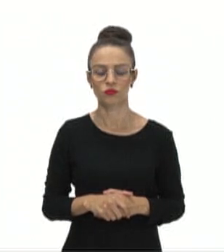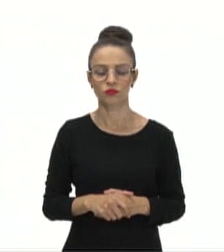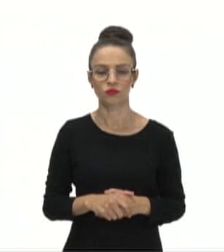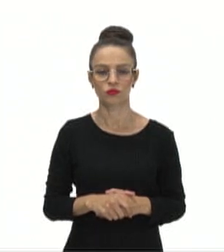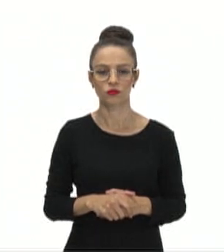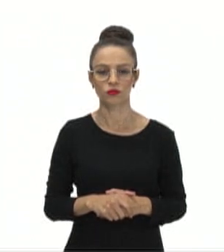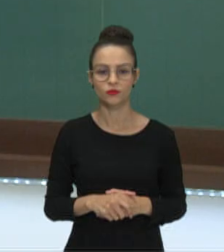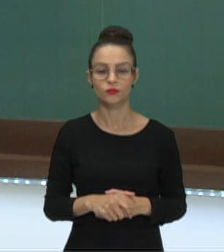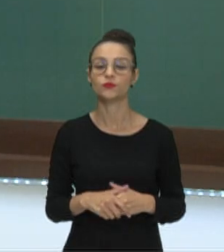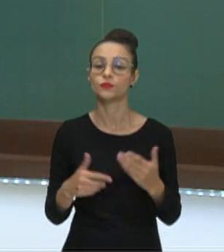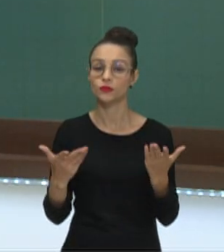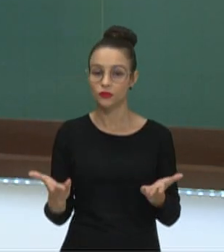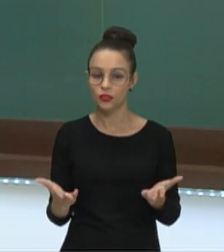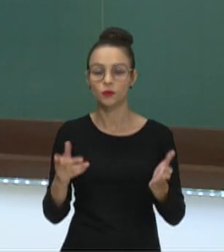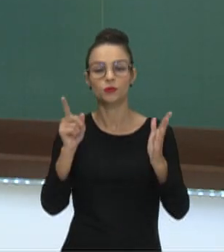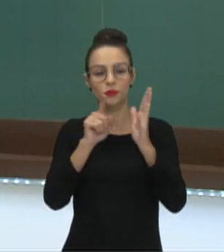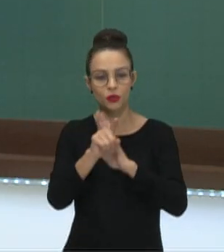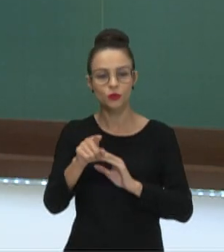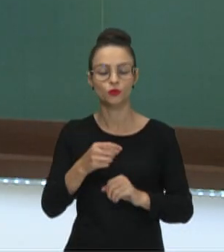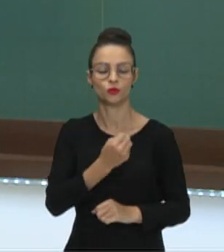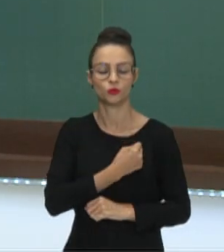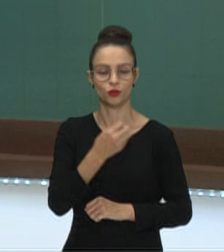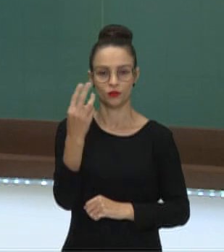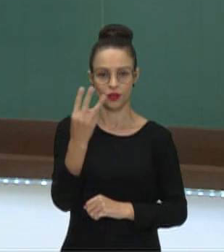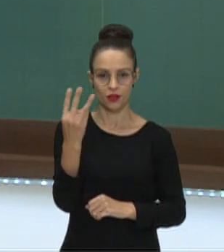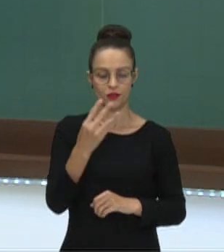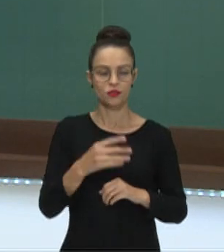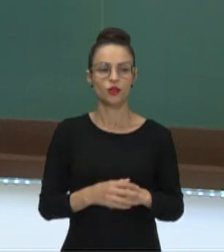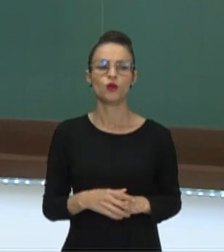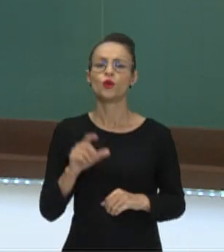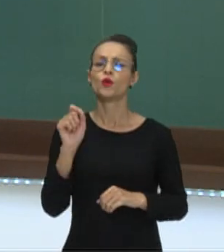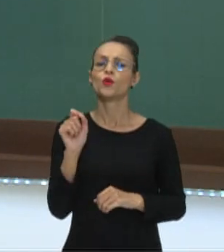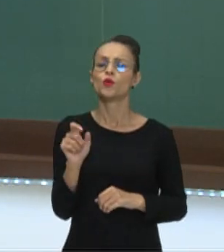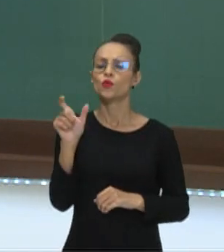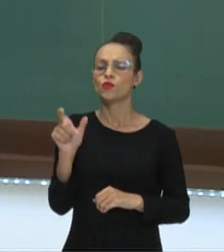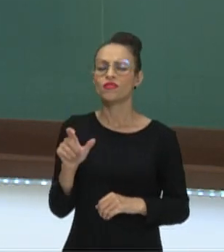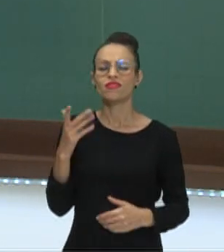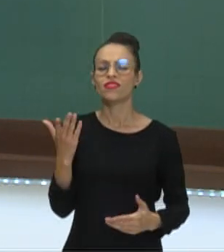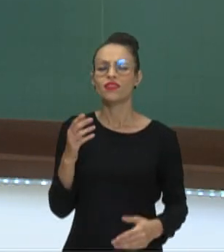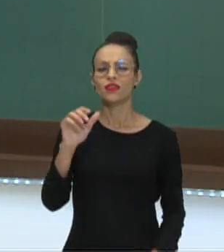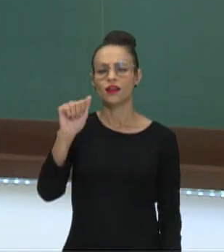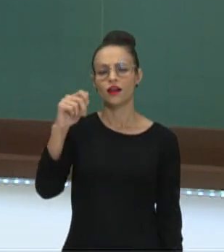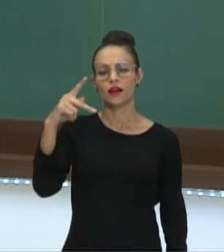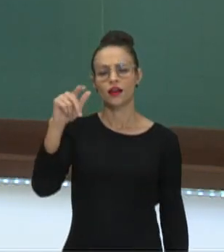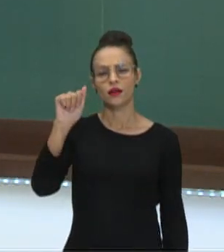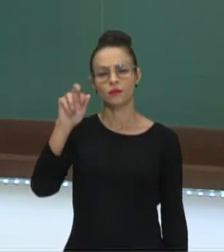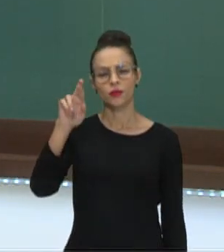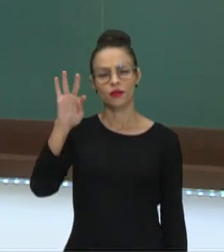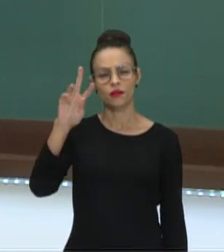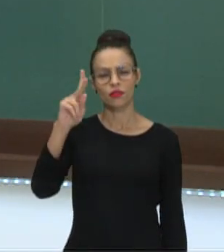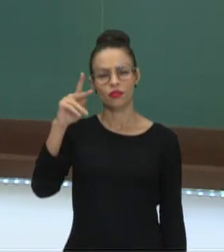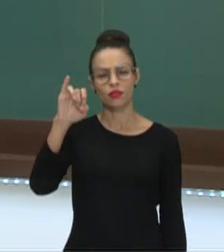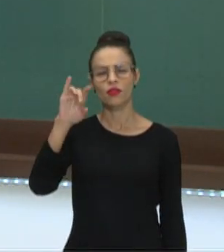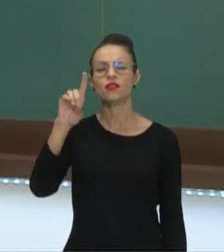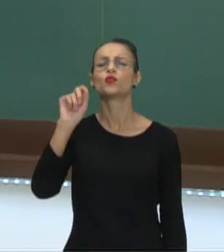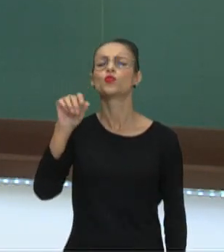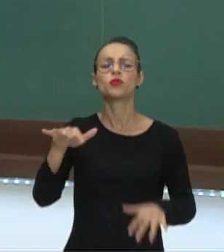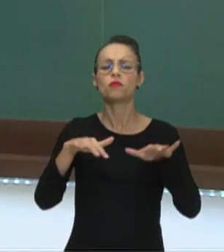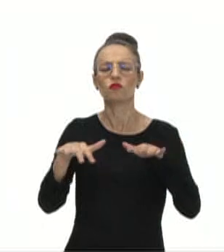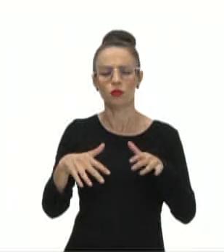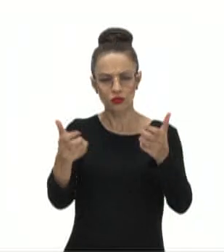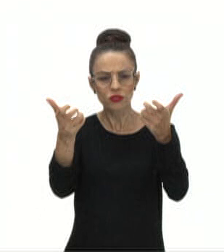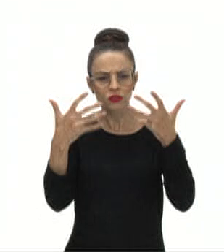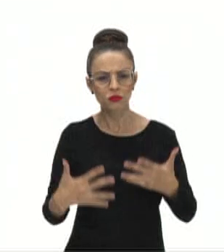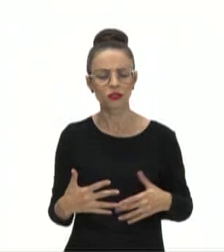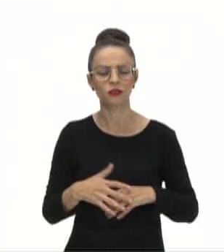racial group. Então, eu te pergunto, número 3. O que foi o apartheid? Explica com as tuas palavrinhas. Que movimento foi esse?